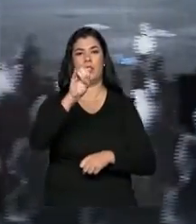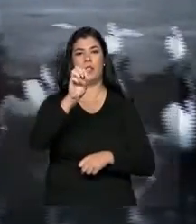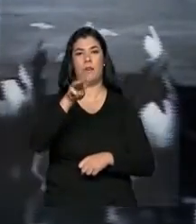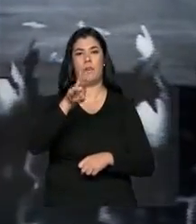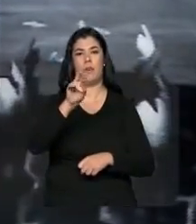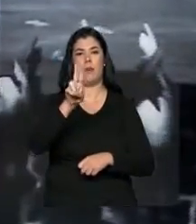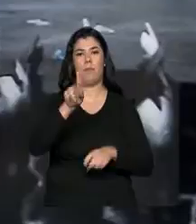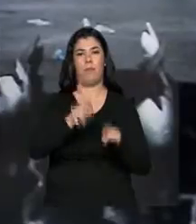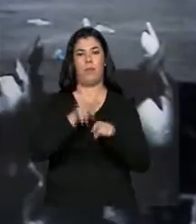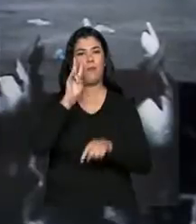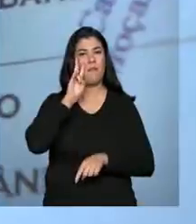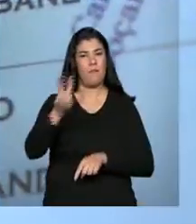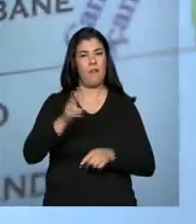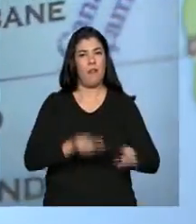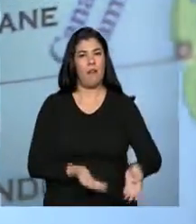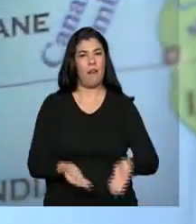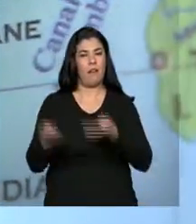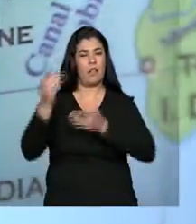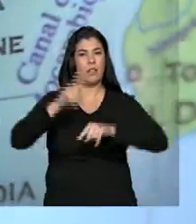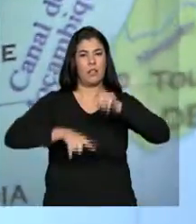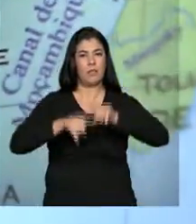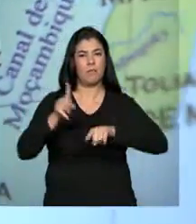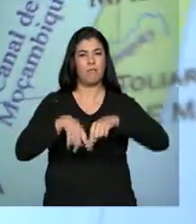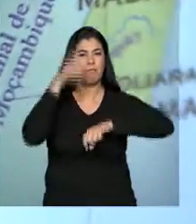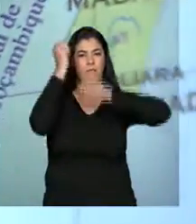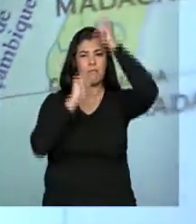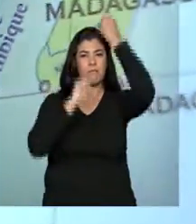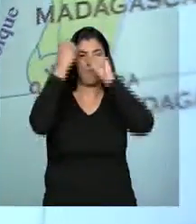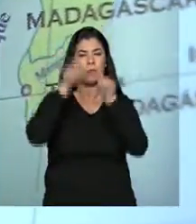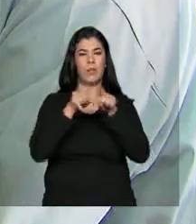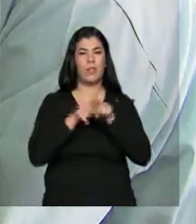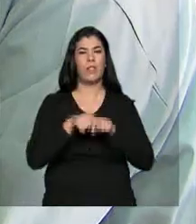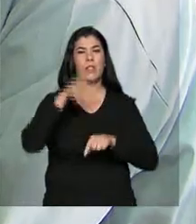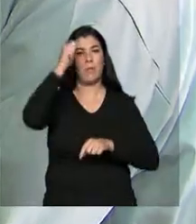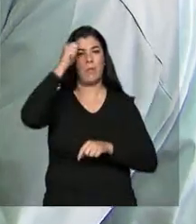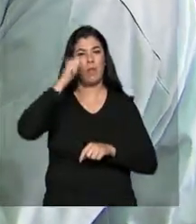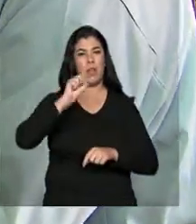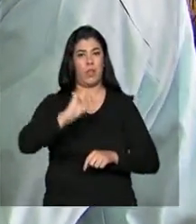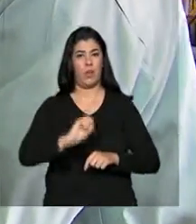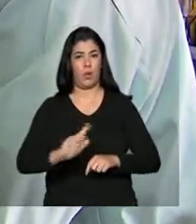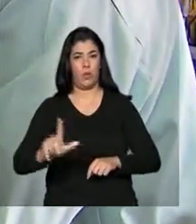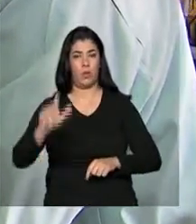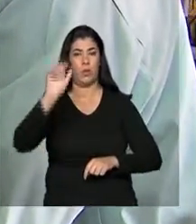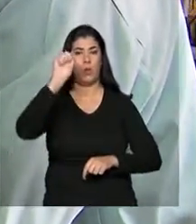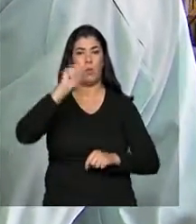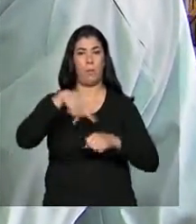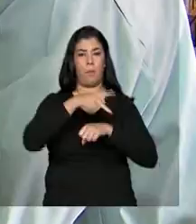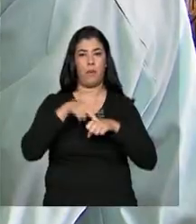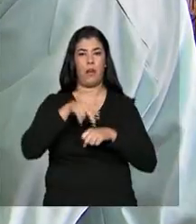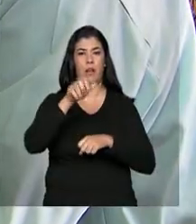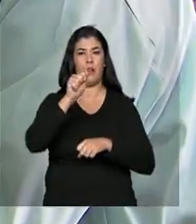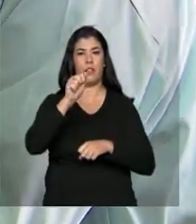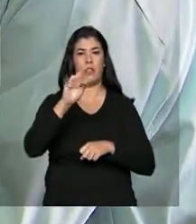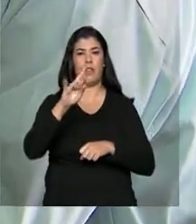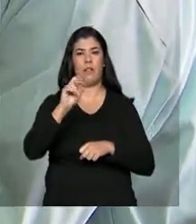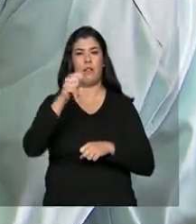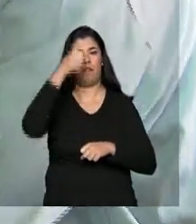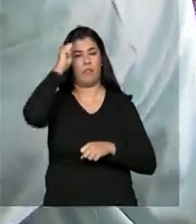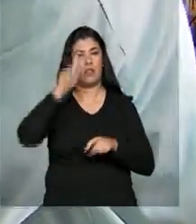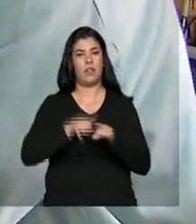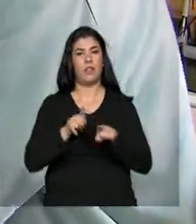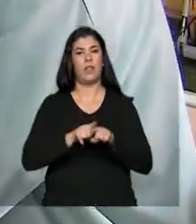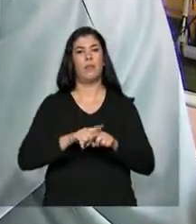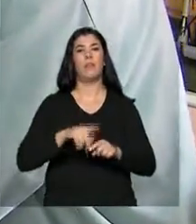os equipamentos sendo entregues ao país da região sul da África. A compra foi intermediada pelo programa